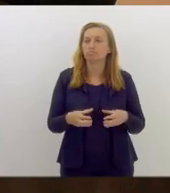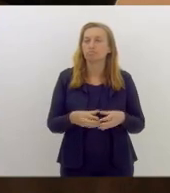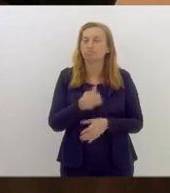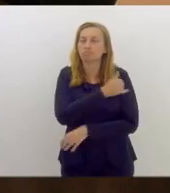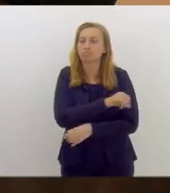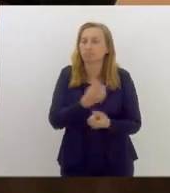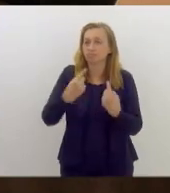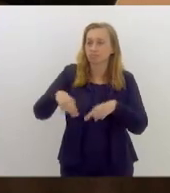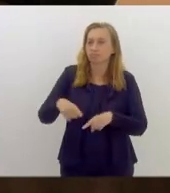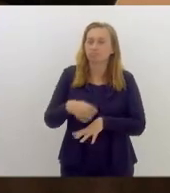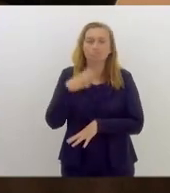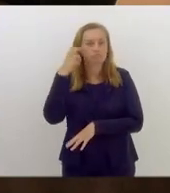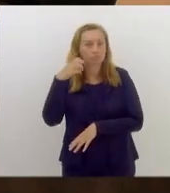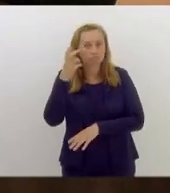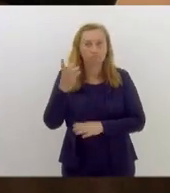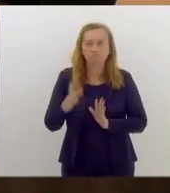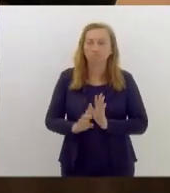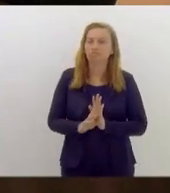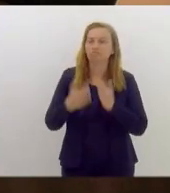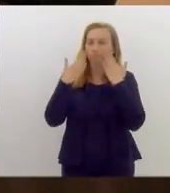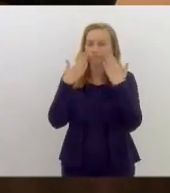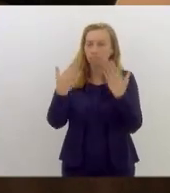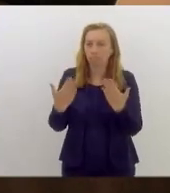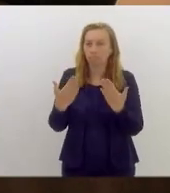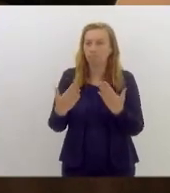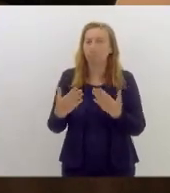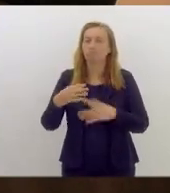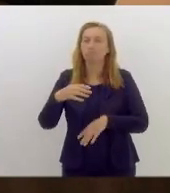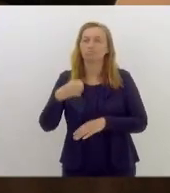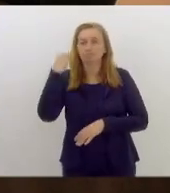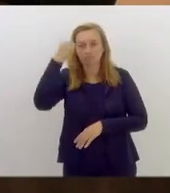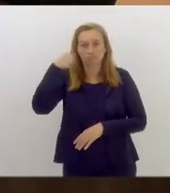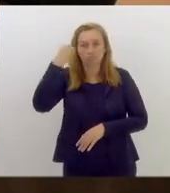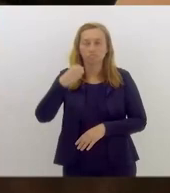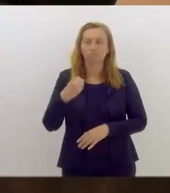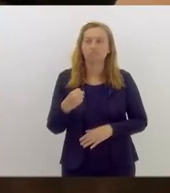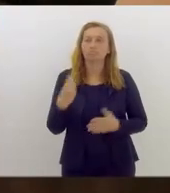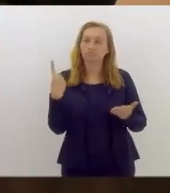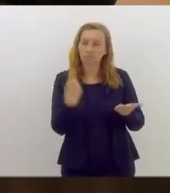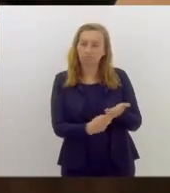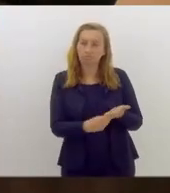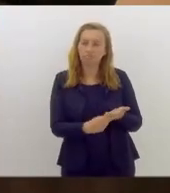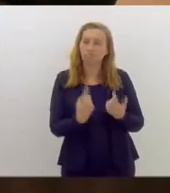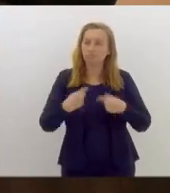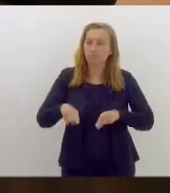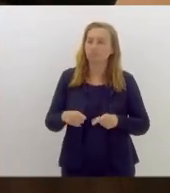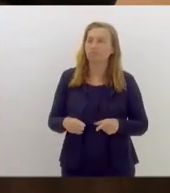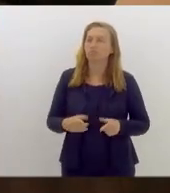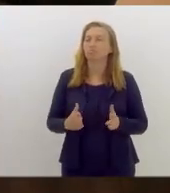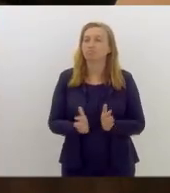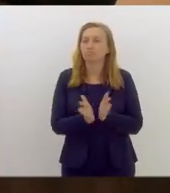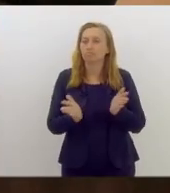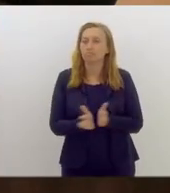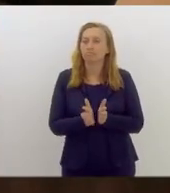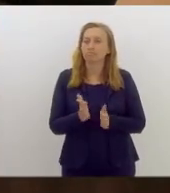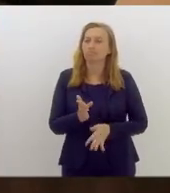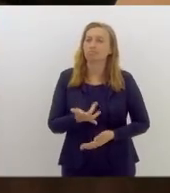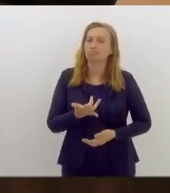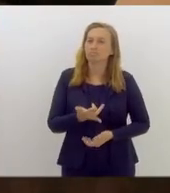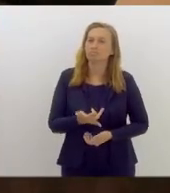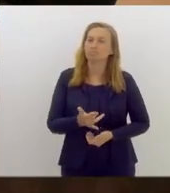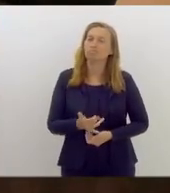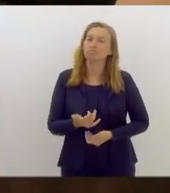vergonha que o Rio de Janeiro tenha essa representação no Senado. Eu falo olhando para Vossa Excelência, que não tem compromisso com o enfrentamento à pobreza e à miséria. Eu queria falar isso aqui